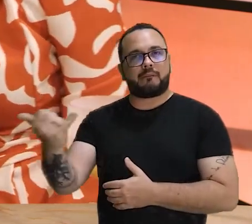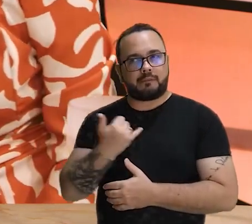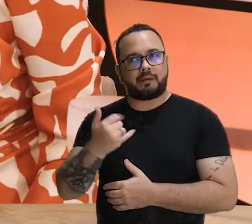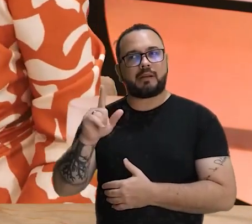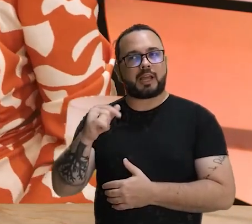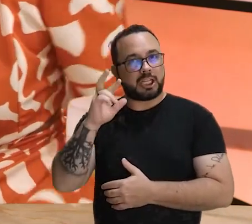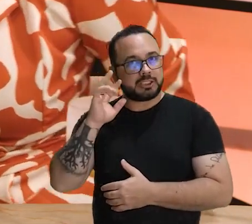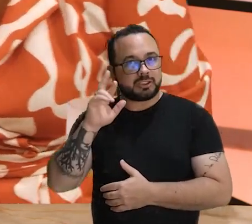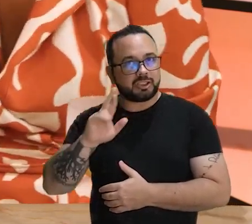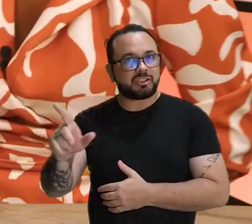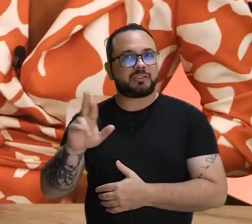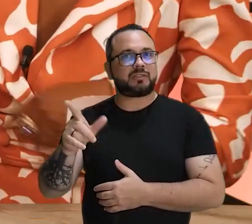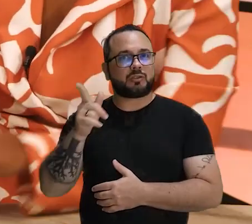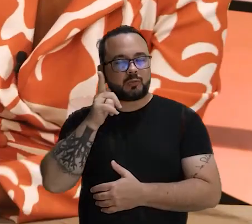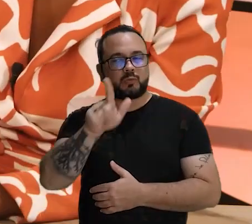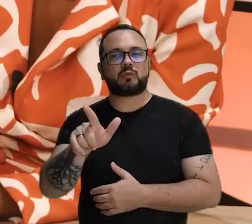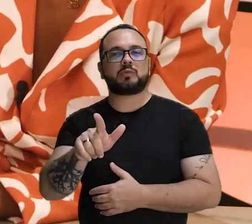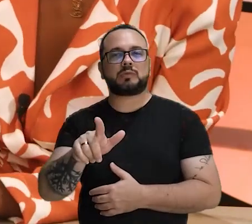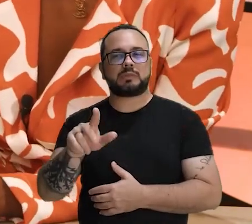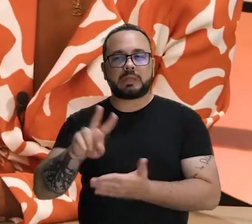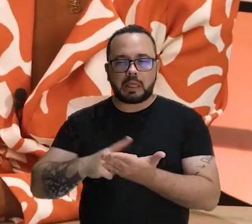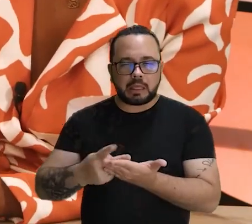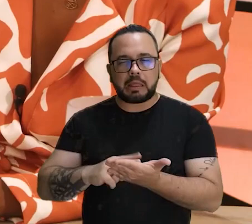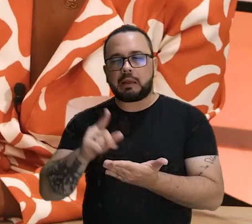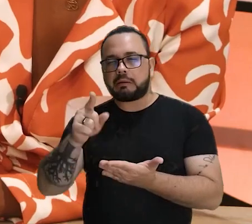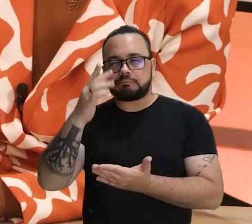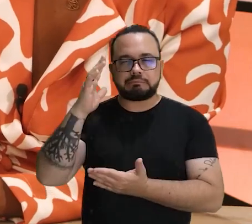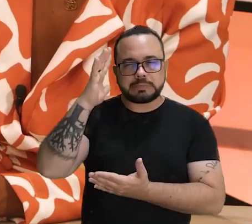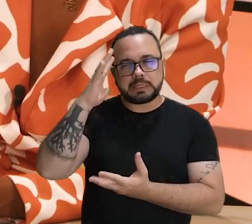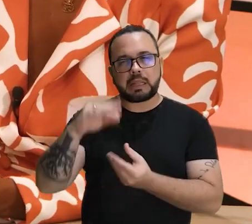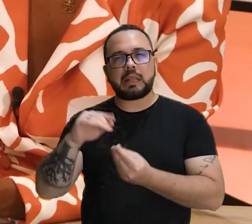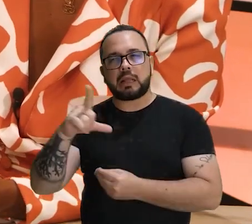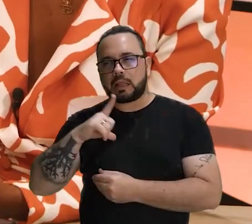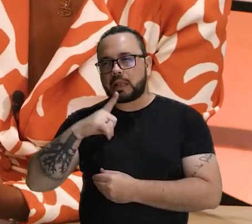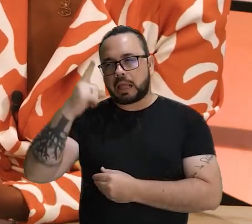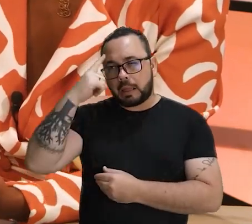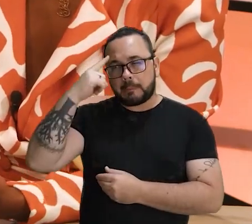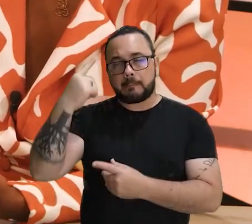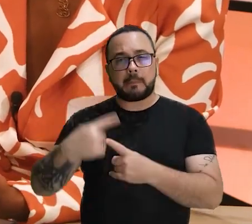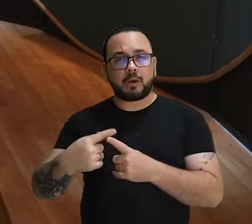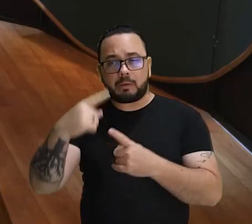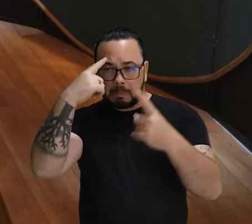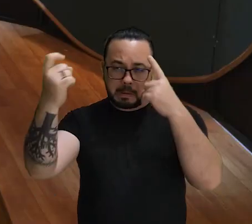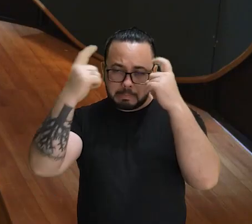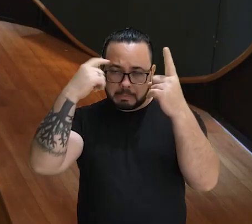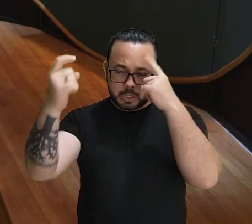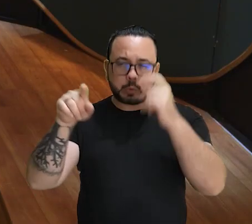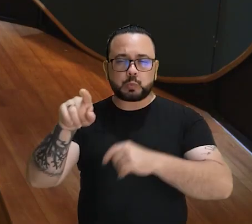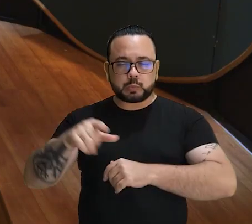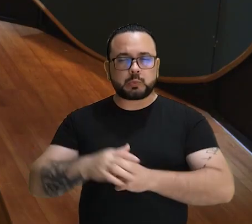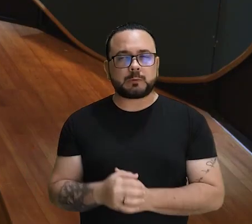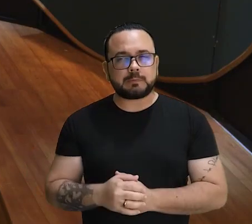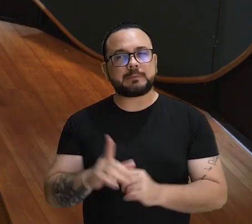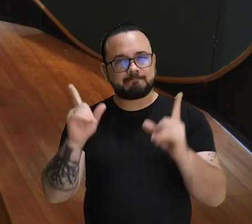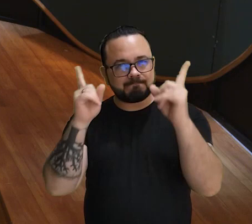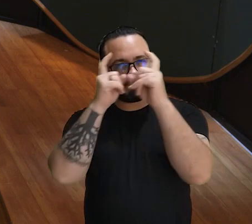dizer que não é fácil, né? Assim, conseguir traduzir o que tá na sua cabeça. Porque você é muito criativa, muito criativa.